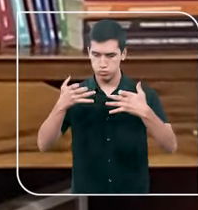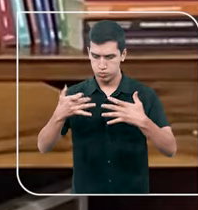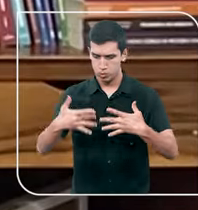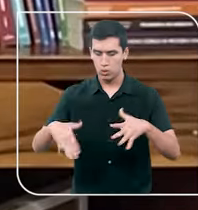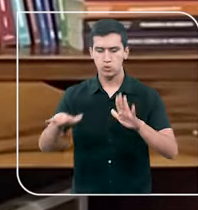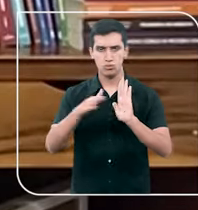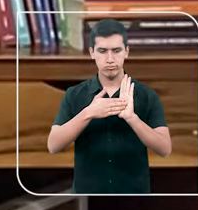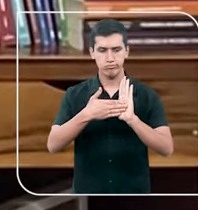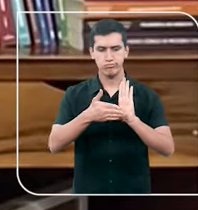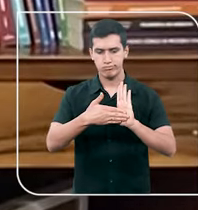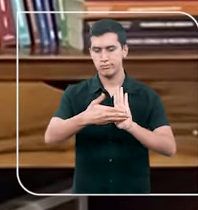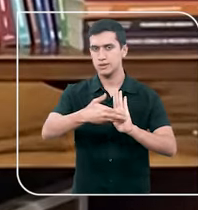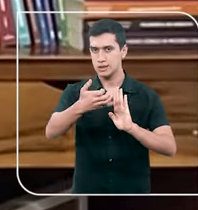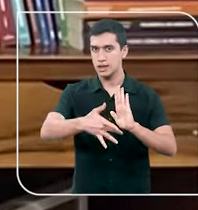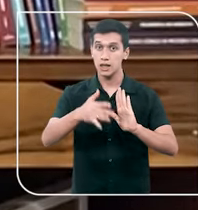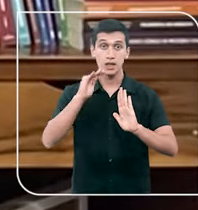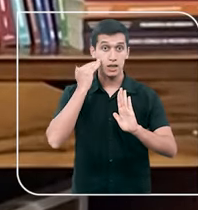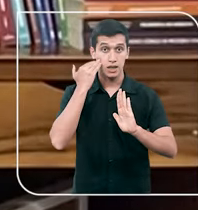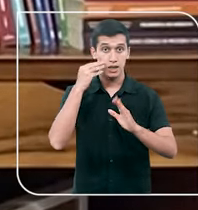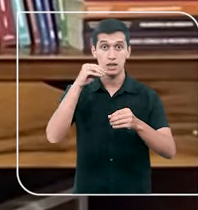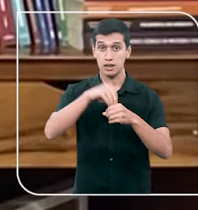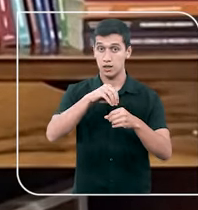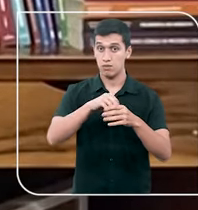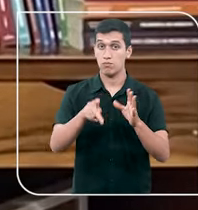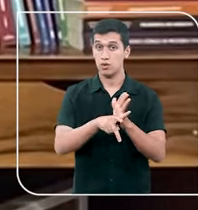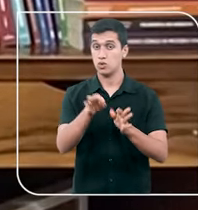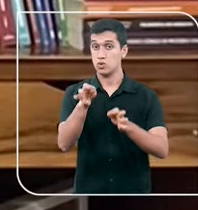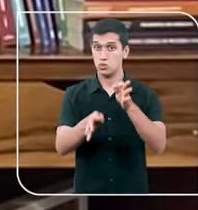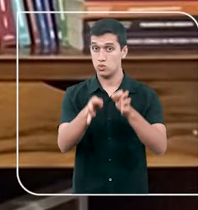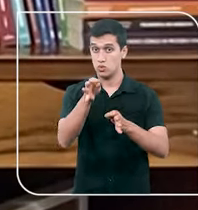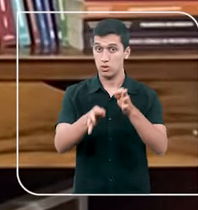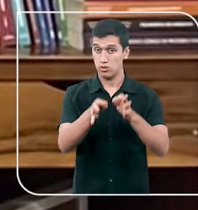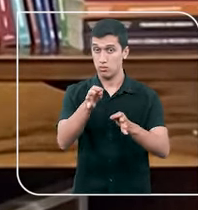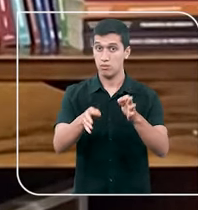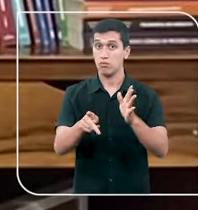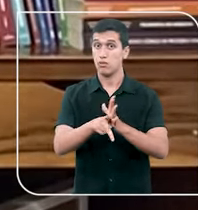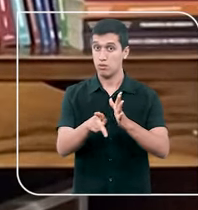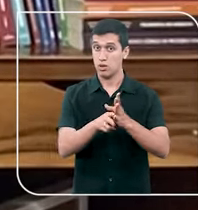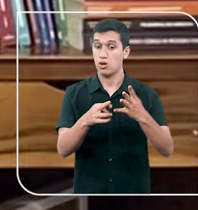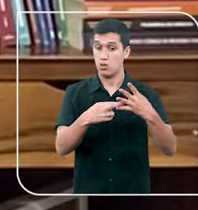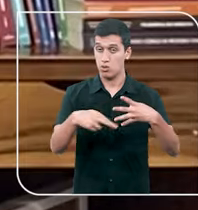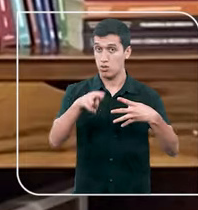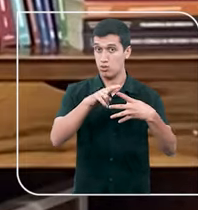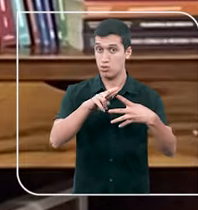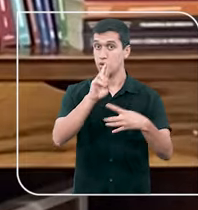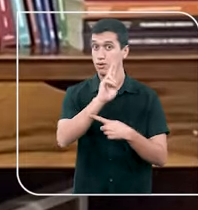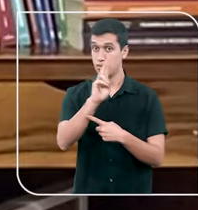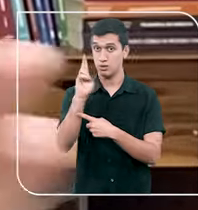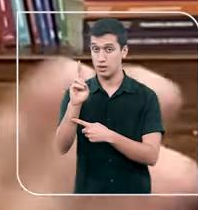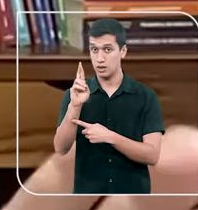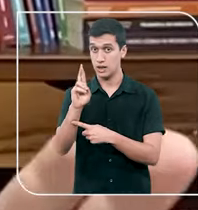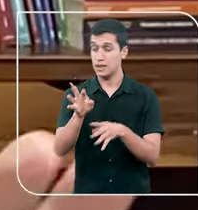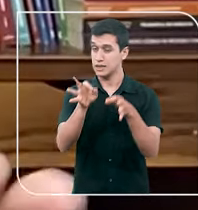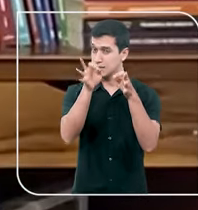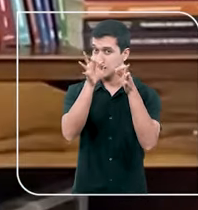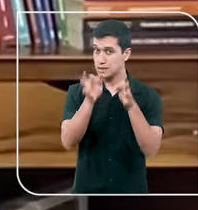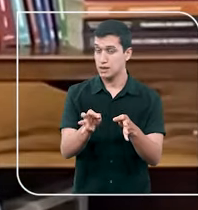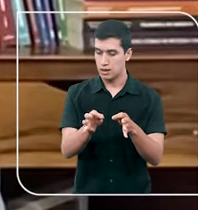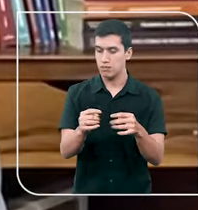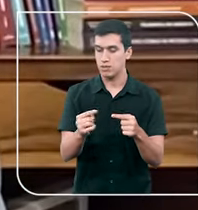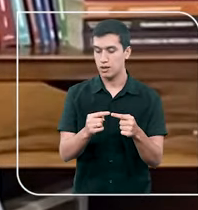esclarecido, isso foi firmado aí no entendimento de julgamento de recursos repetitivos, a